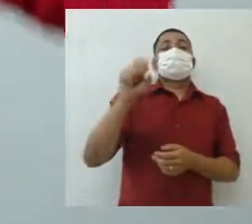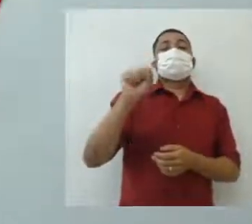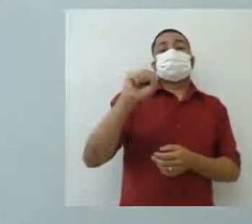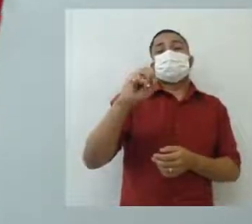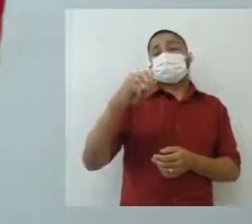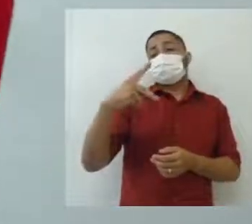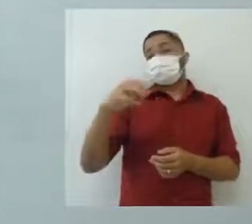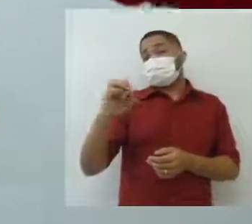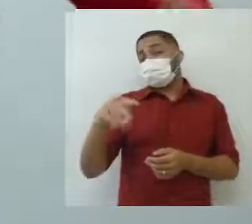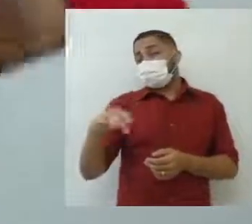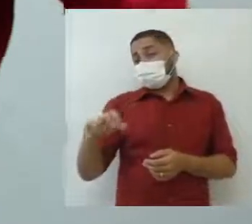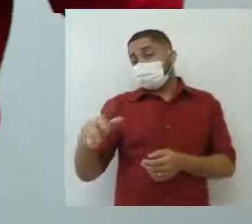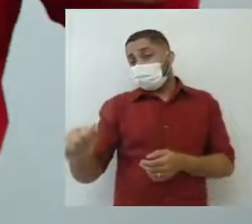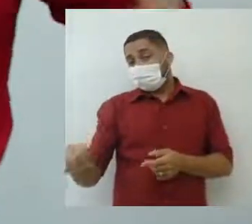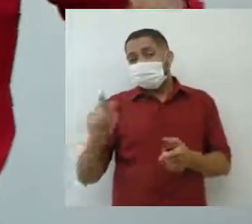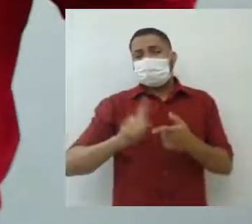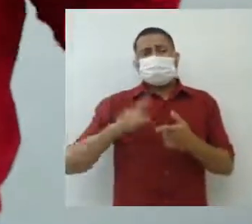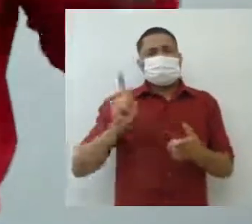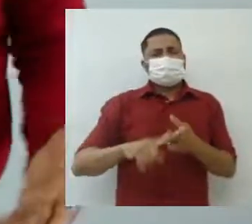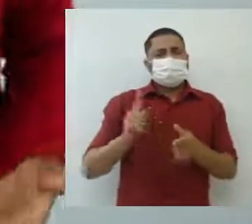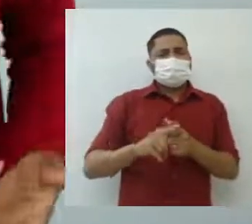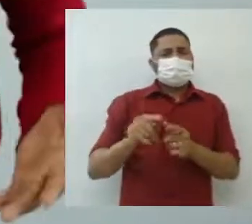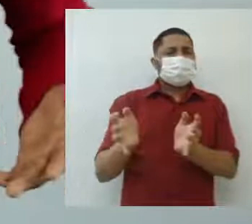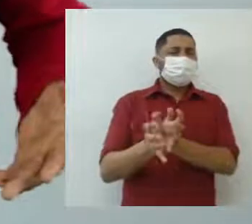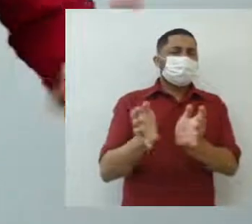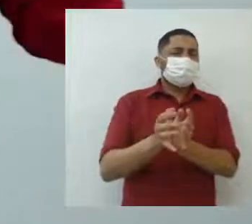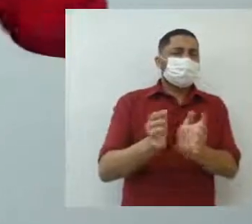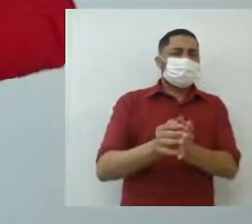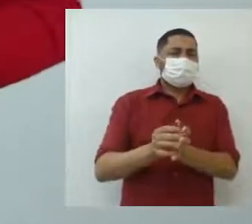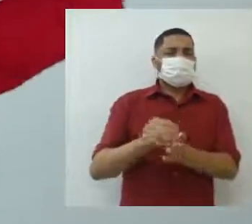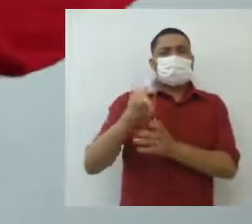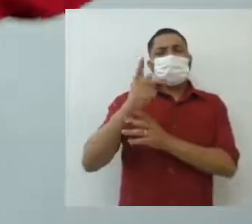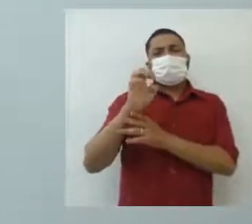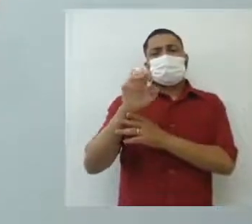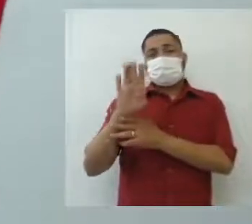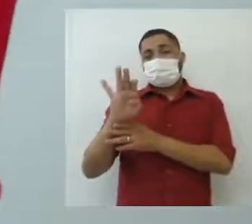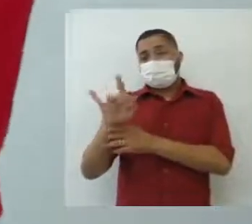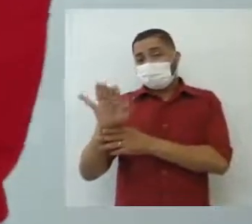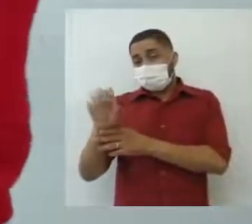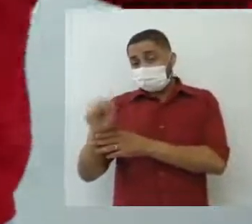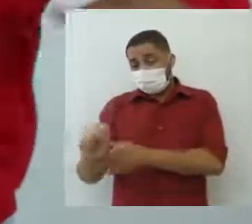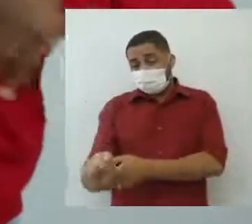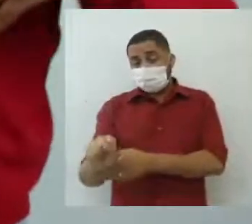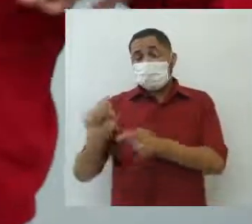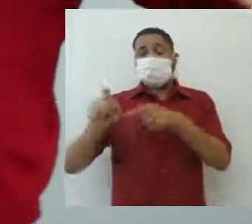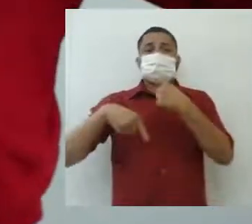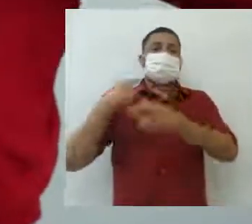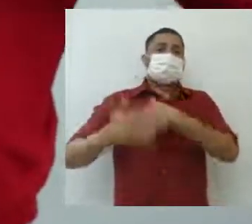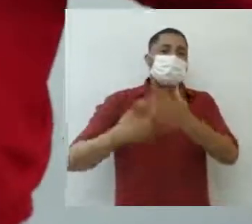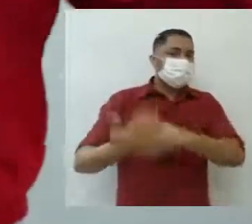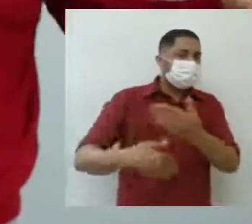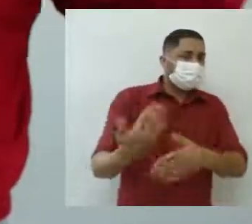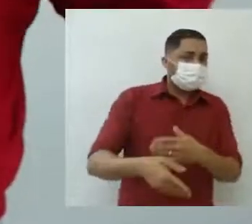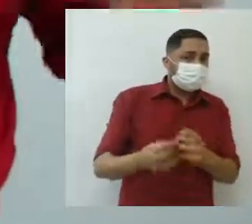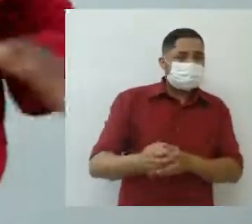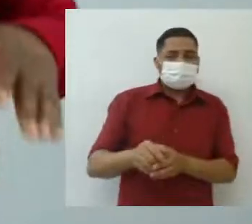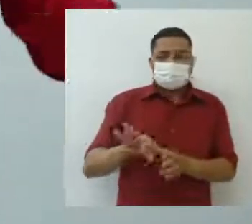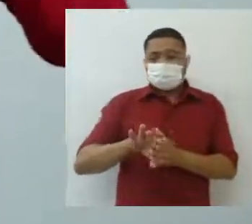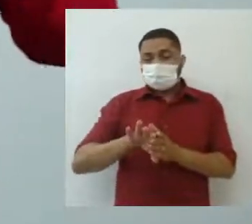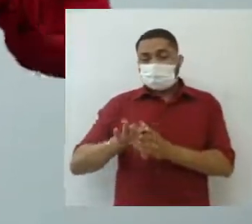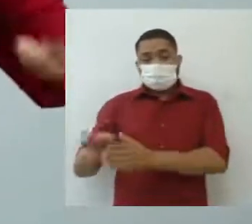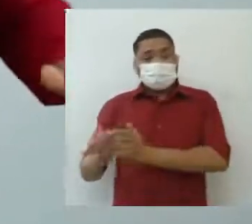Mesopotâmia e até mesmo na civilização dos hebreus. Então, a partir do processo de expansão comercial